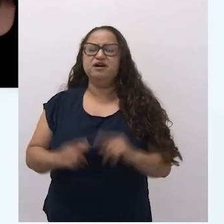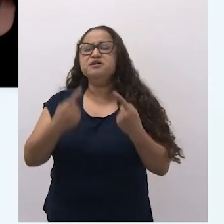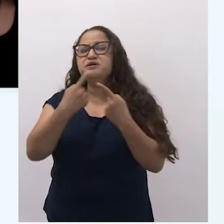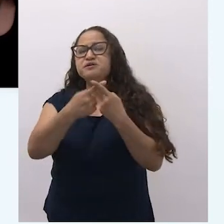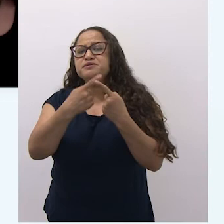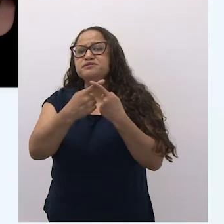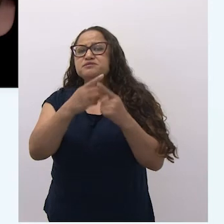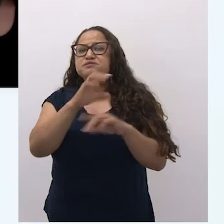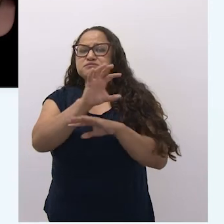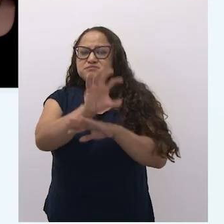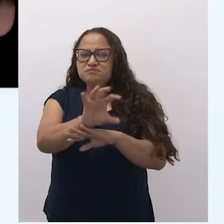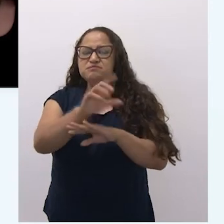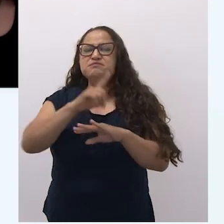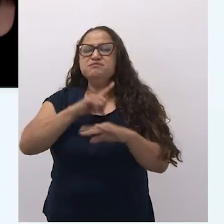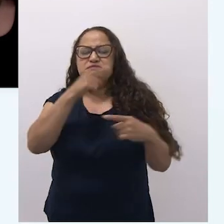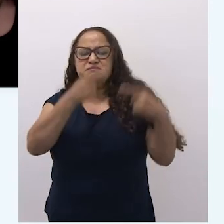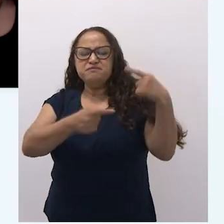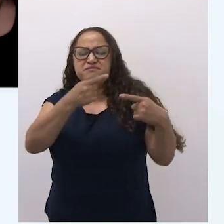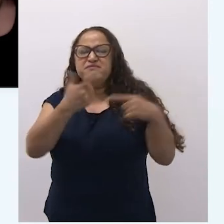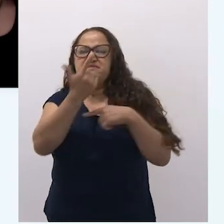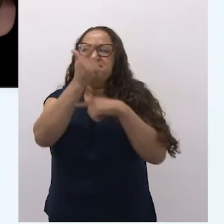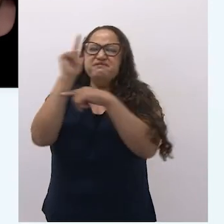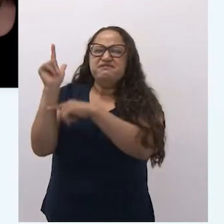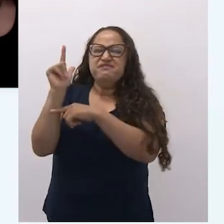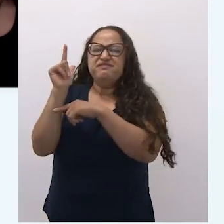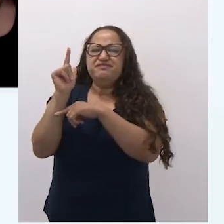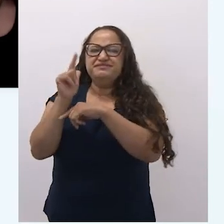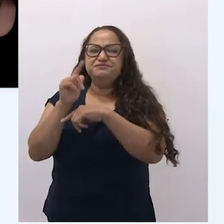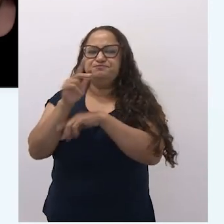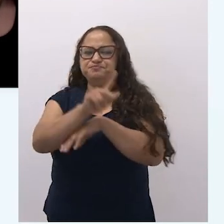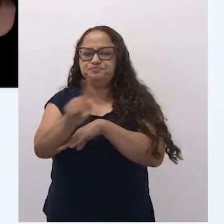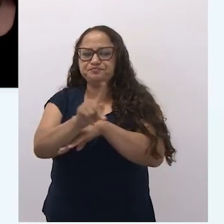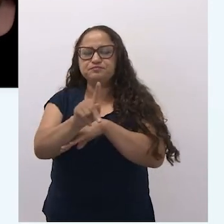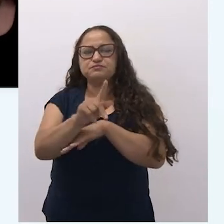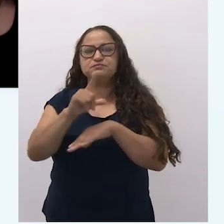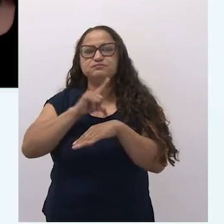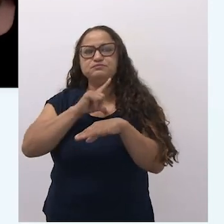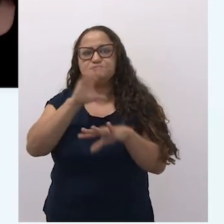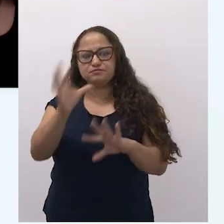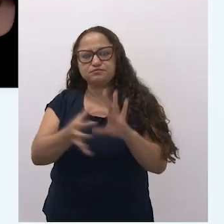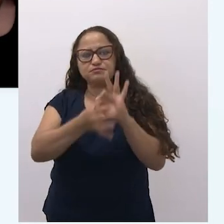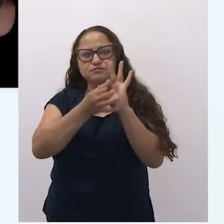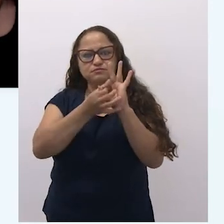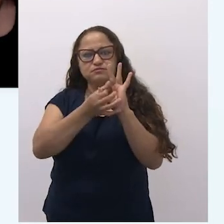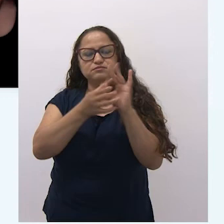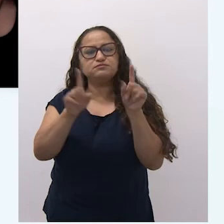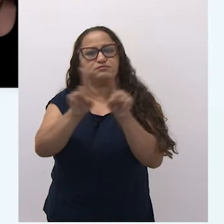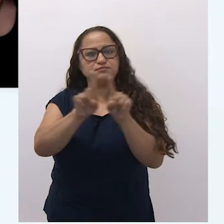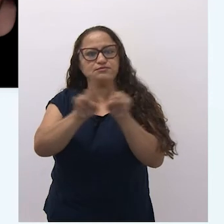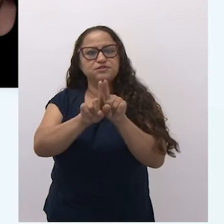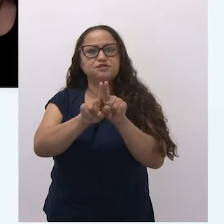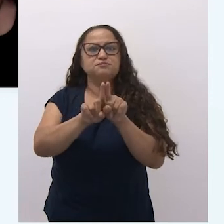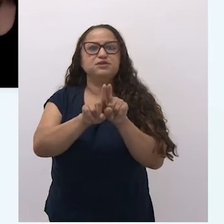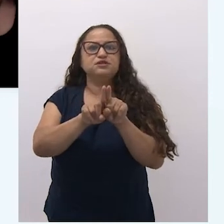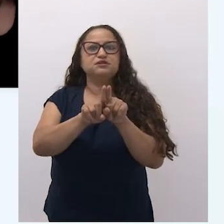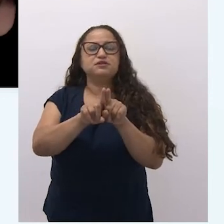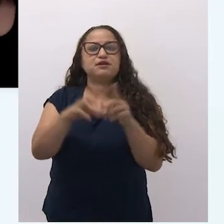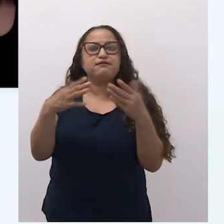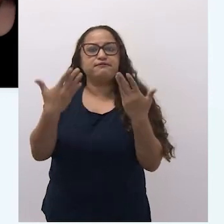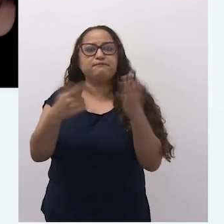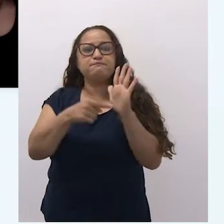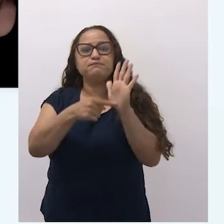que, em discussão com os outros educadores da escola, nós vamos criar conjuntamente tantos dispositivos